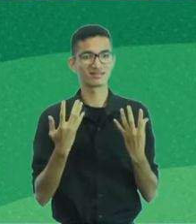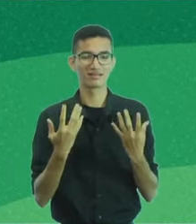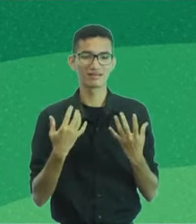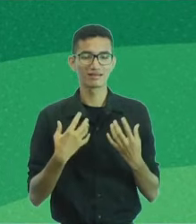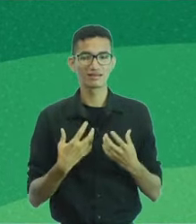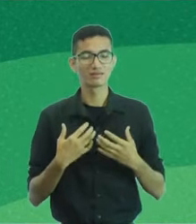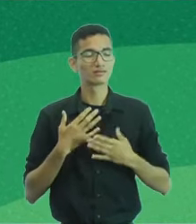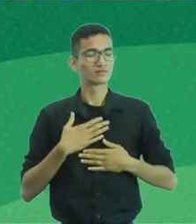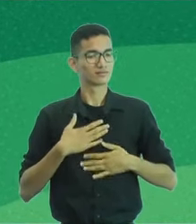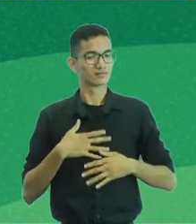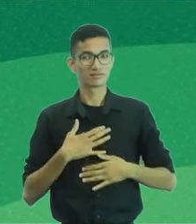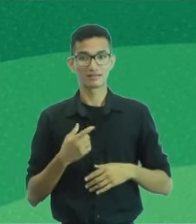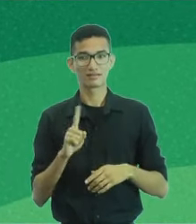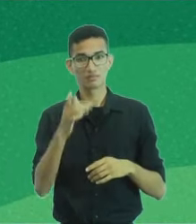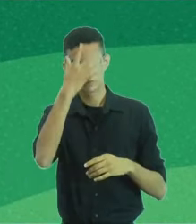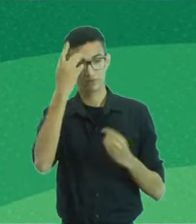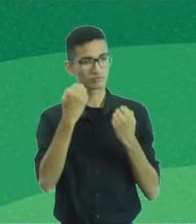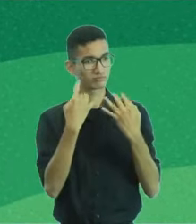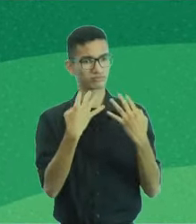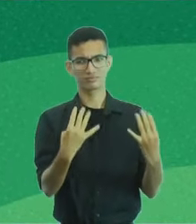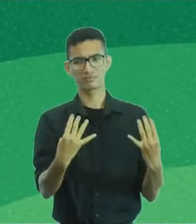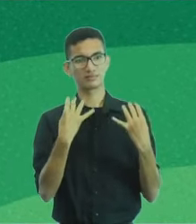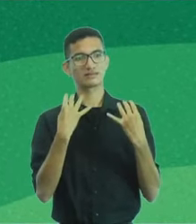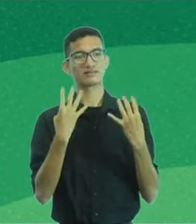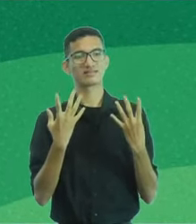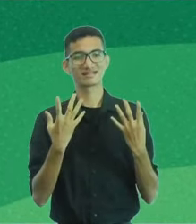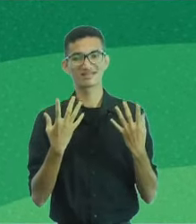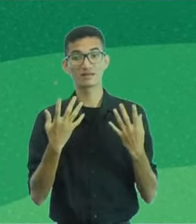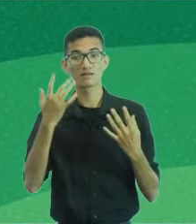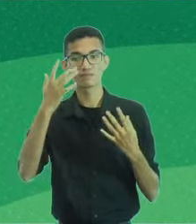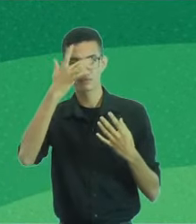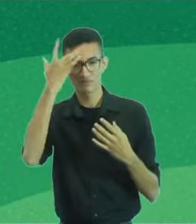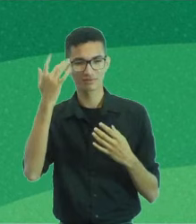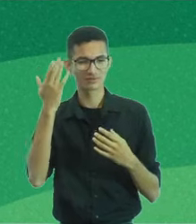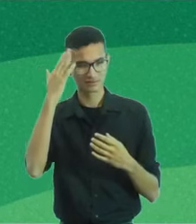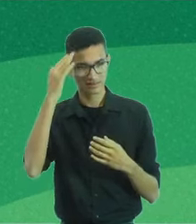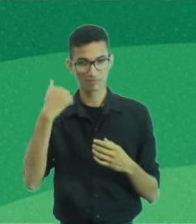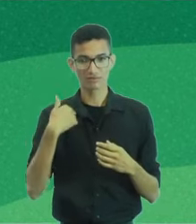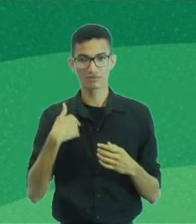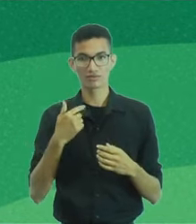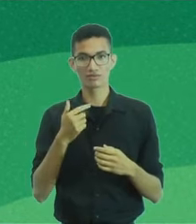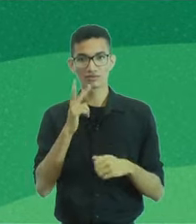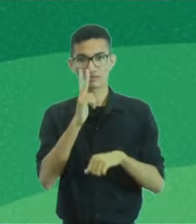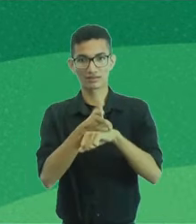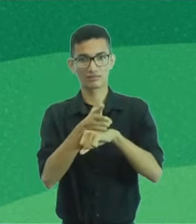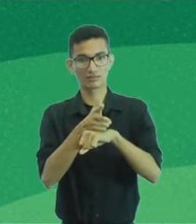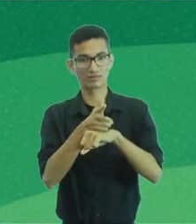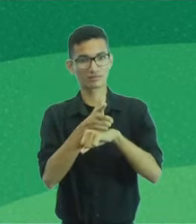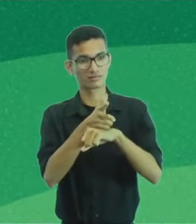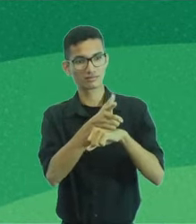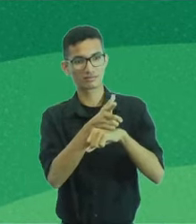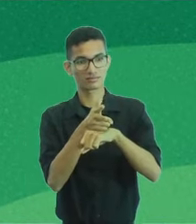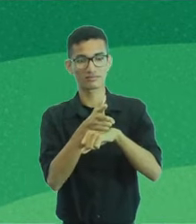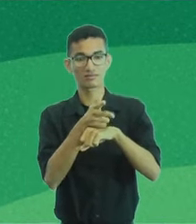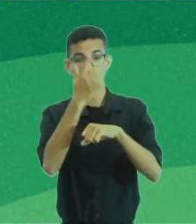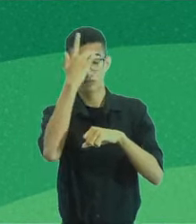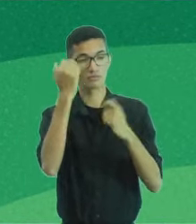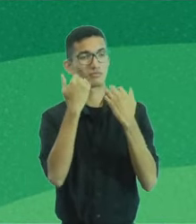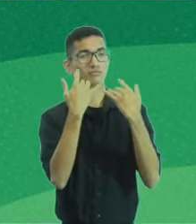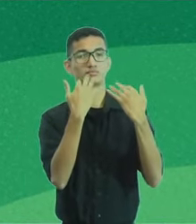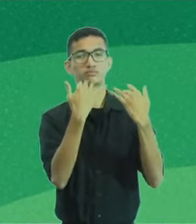mais confortável de ter um monte de gente olhando para mim para quem acompanha meu trampo saiba que eu tô de frente para câmera tem essa quantidade de pessoas